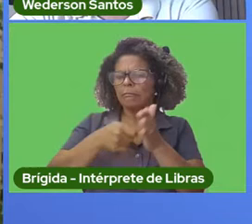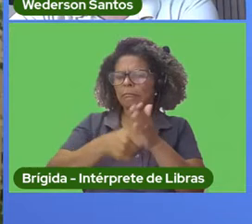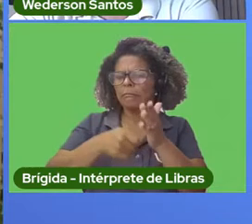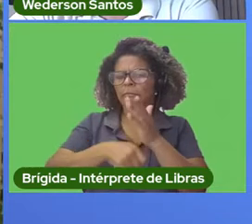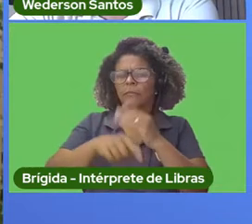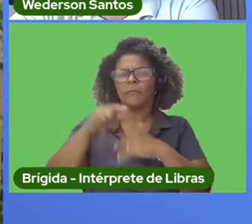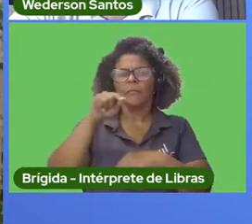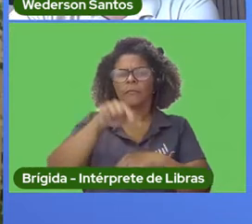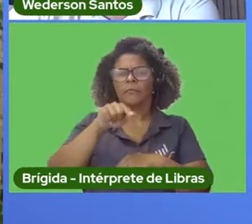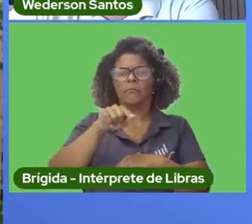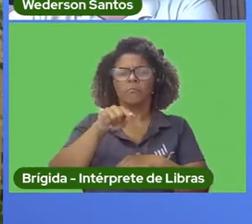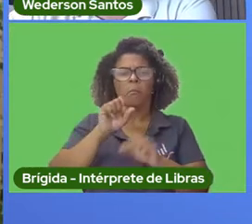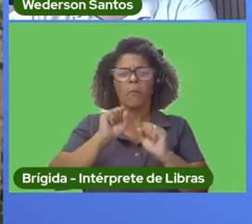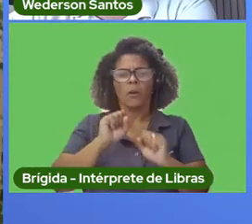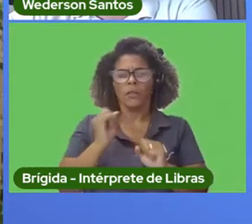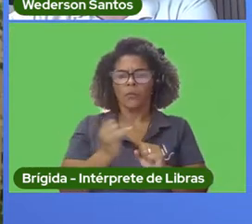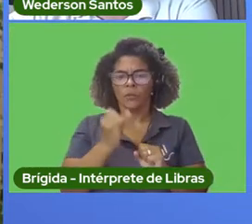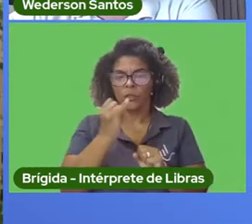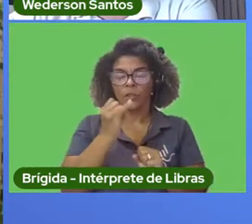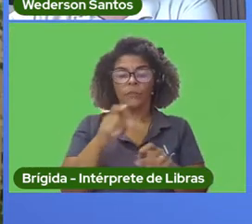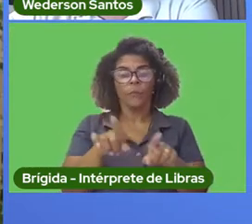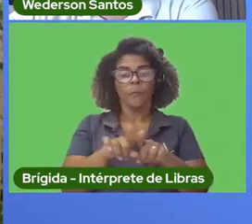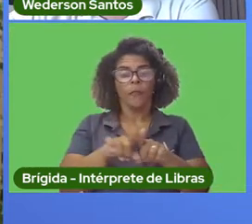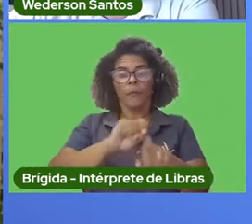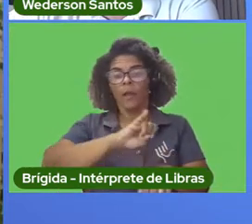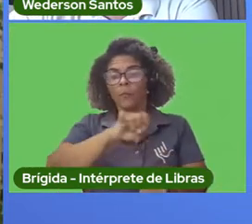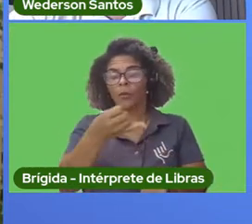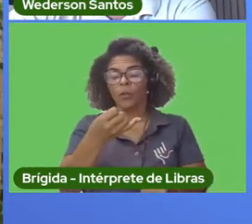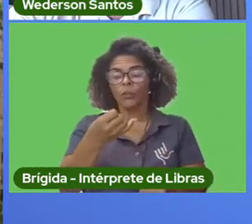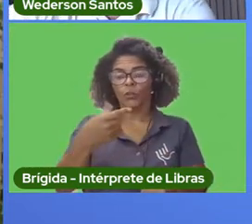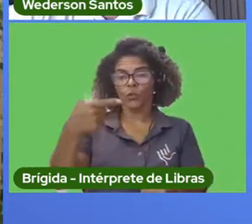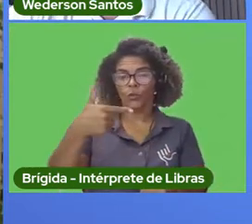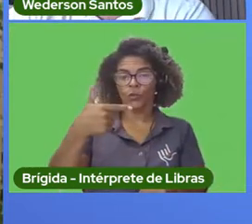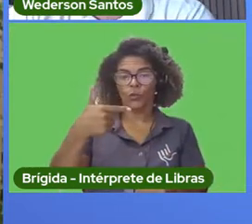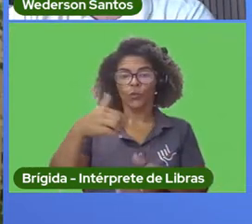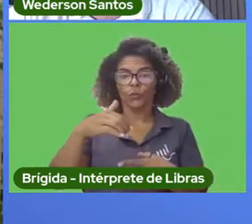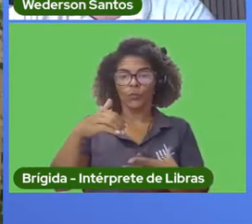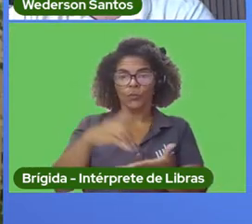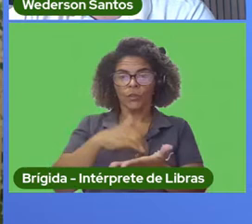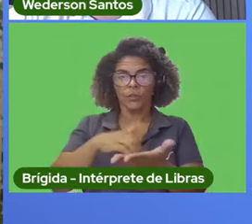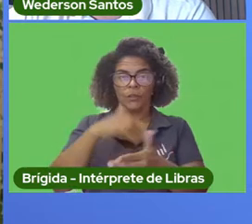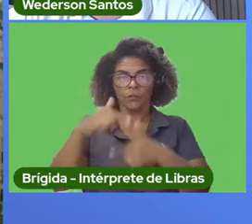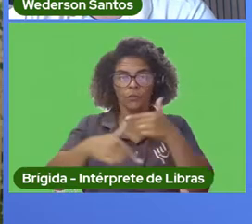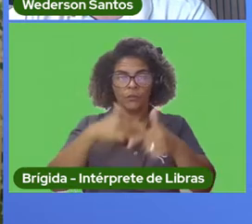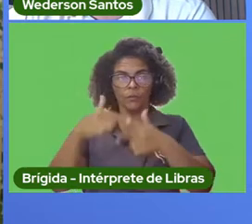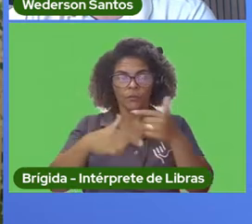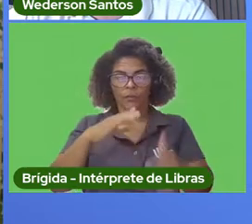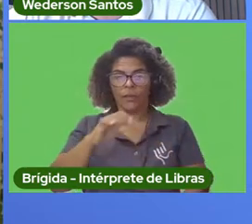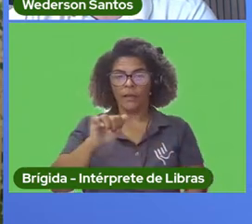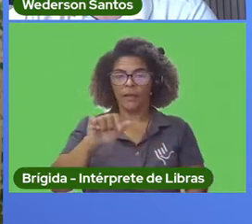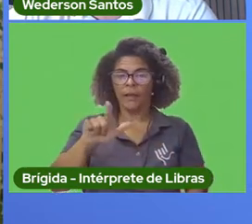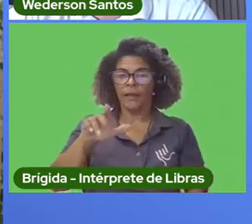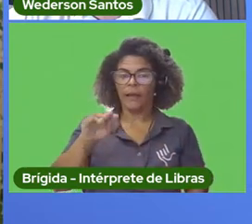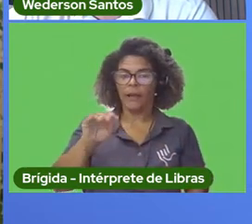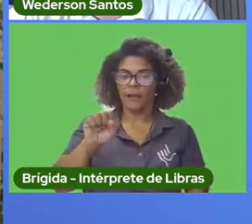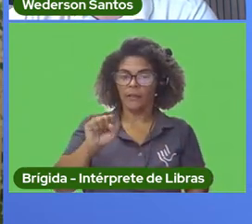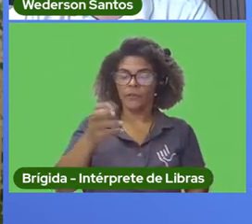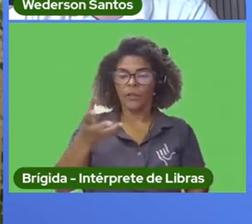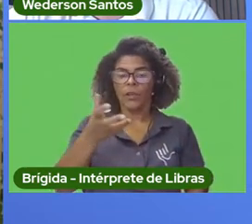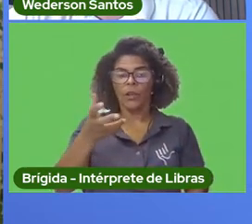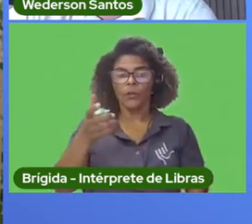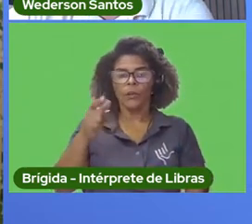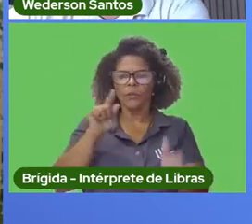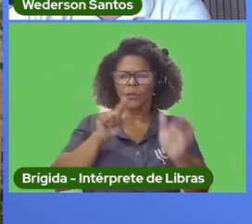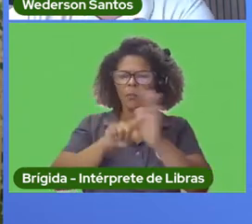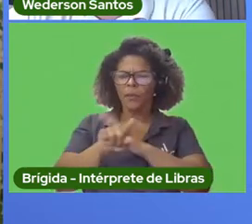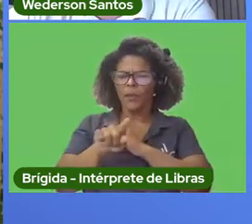importante. E aproveitando a presença do nosso subsecretário, né, de Estado do Trabalho, o Carlos, eu queria te passar uma pergunta que